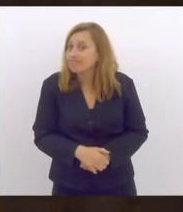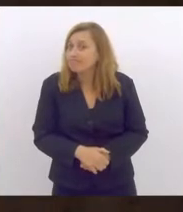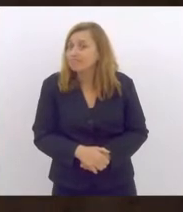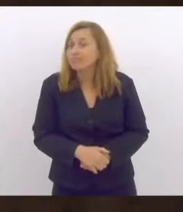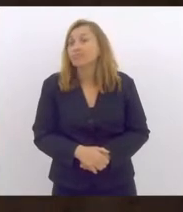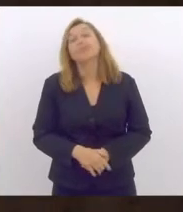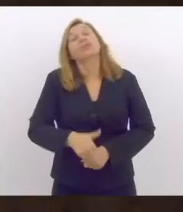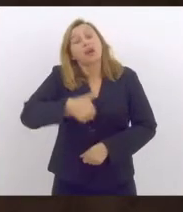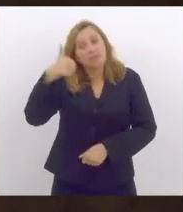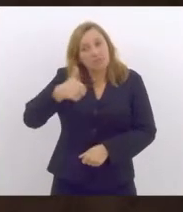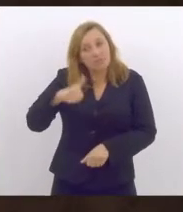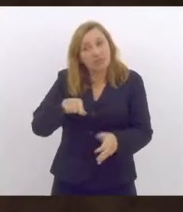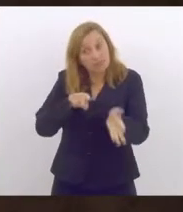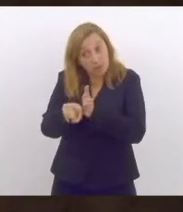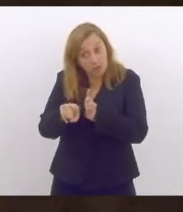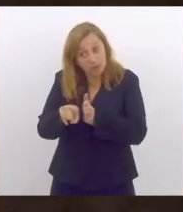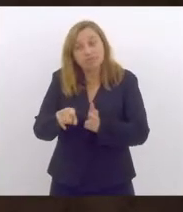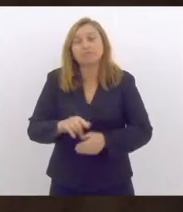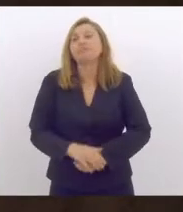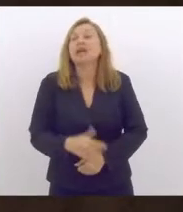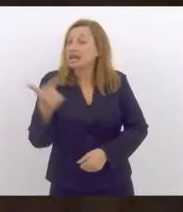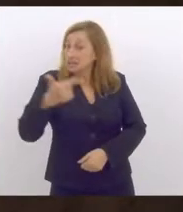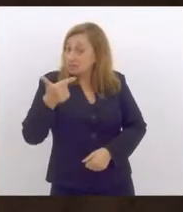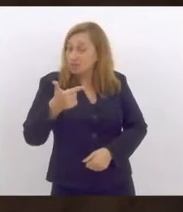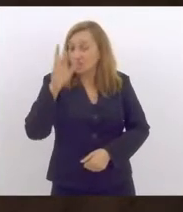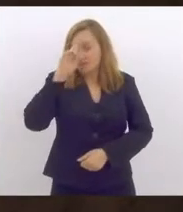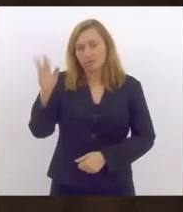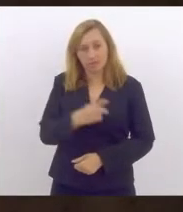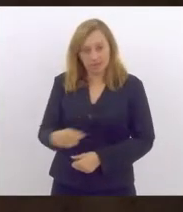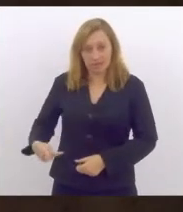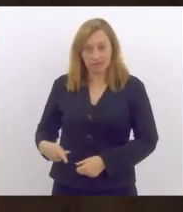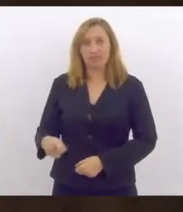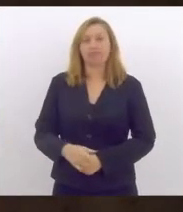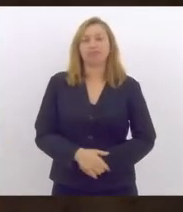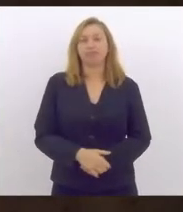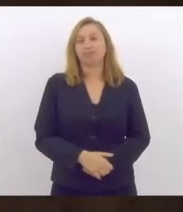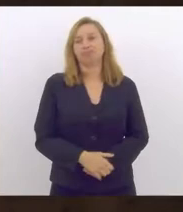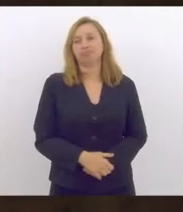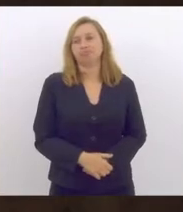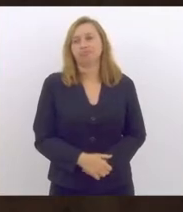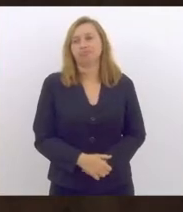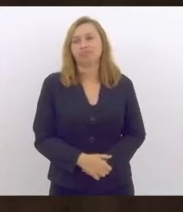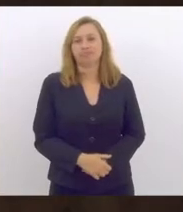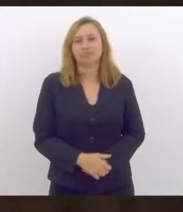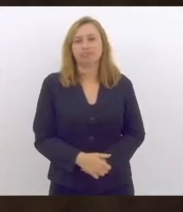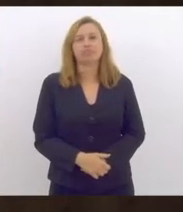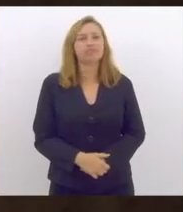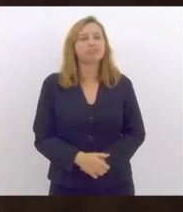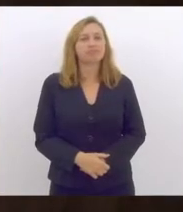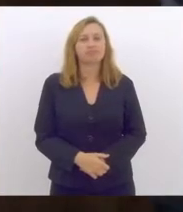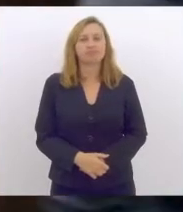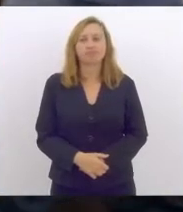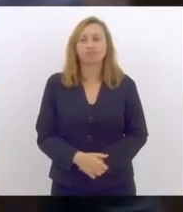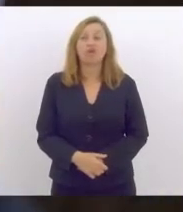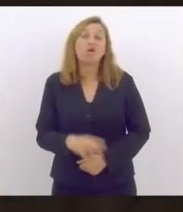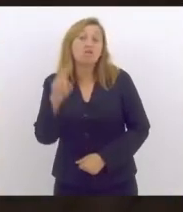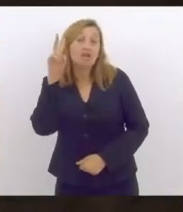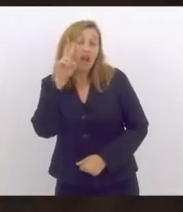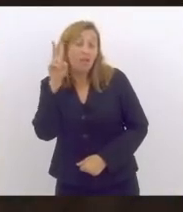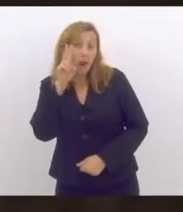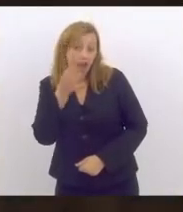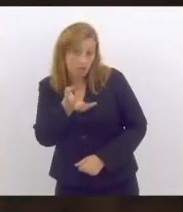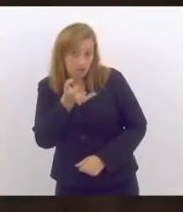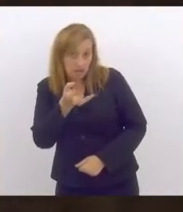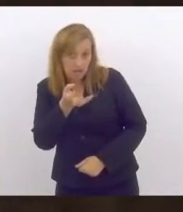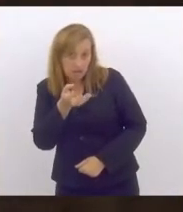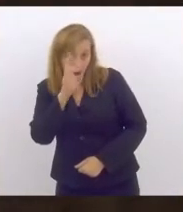Essa é a primeira questão. Segunda, senhor presidente, eu queria lembrar a Vossa